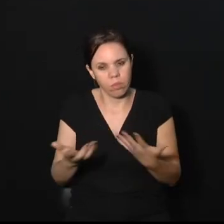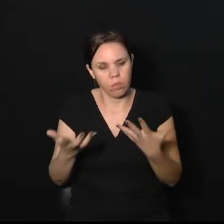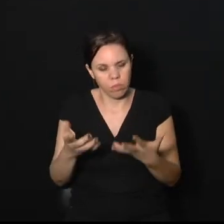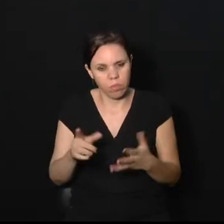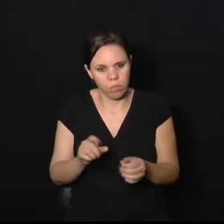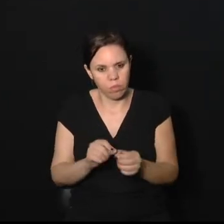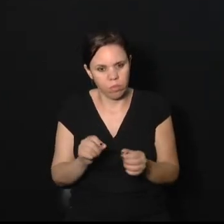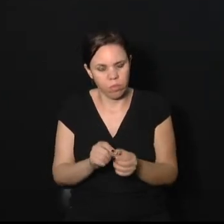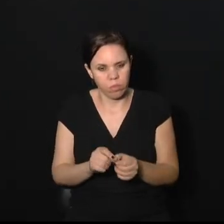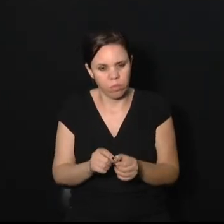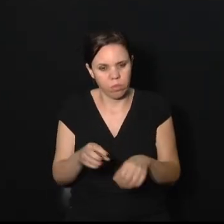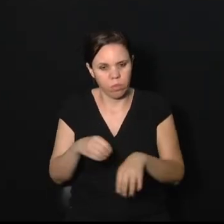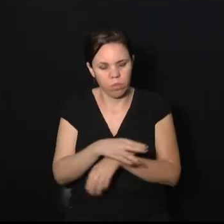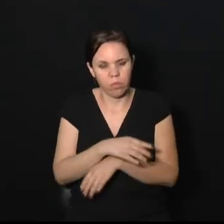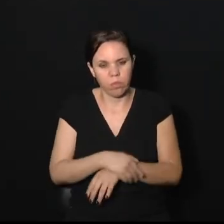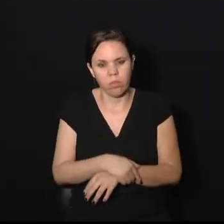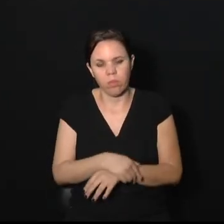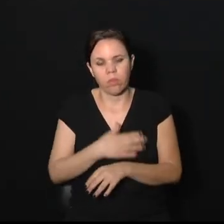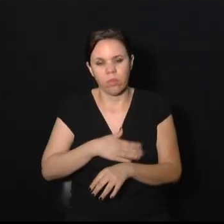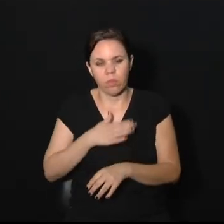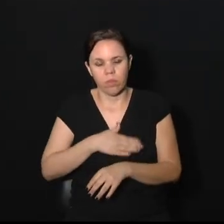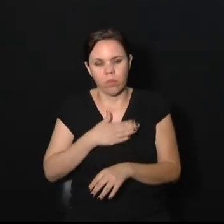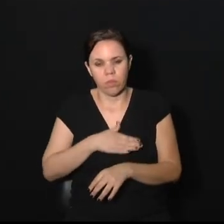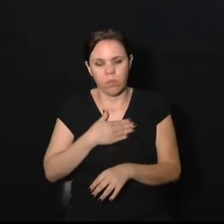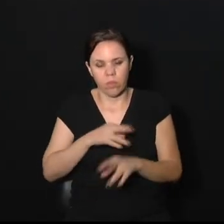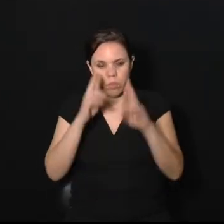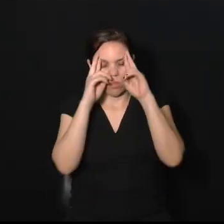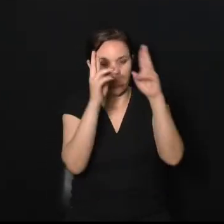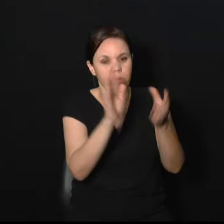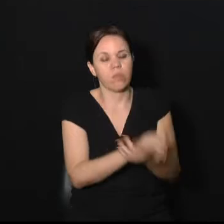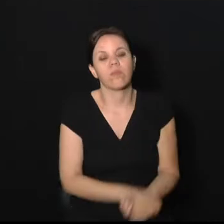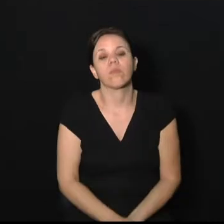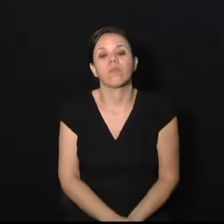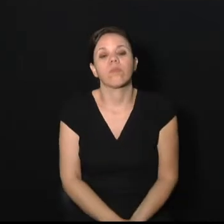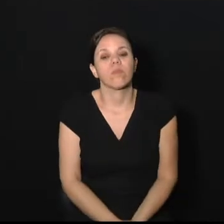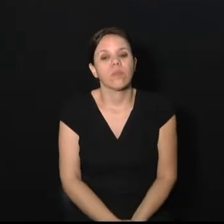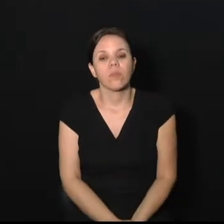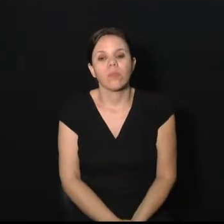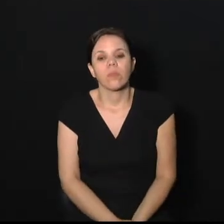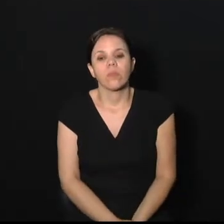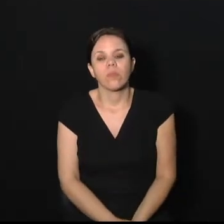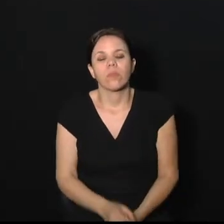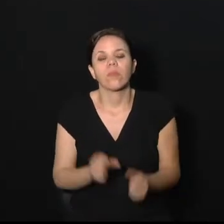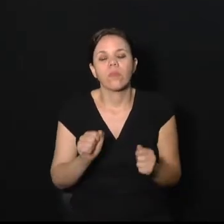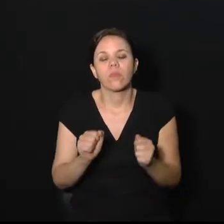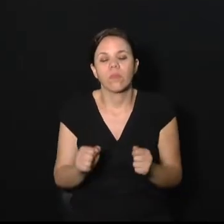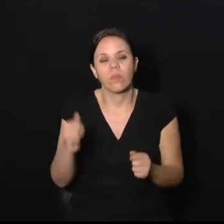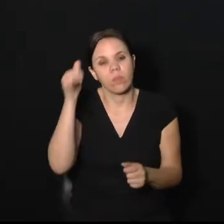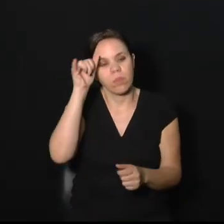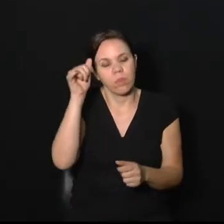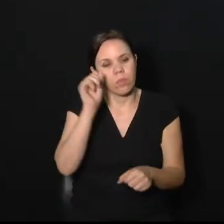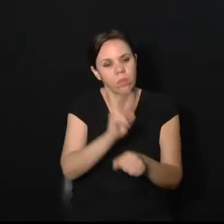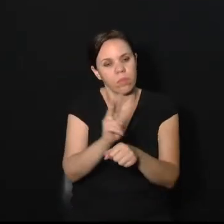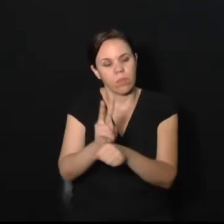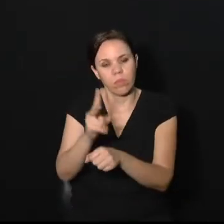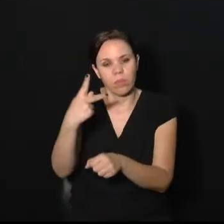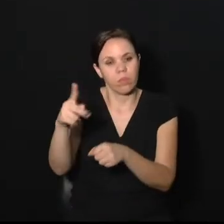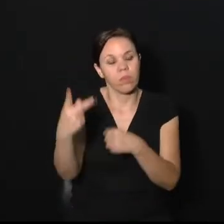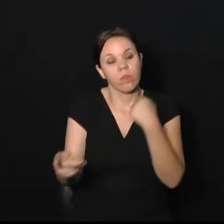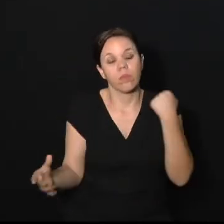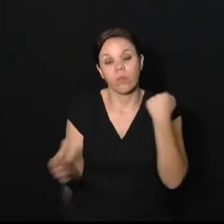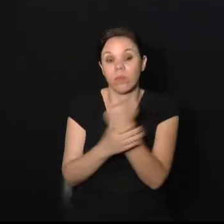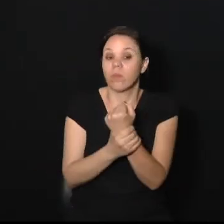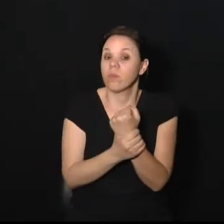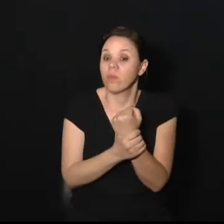tem de passar uma tranquilidade em relação ao te respeito, né, e como que eu posso evitar e cuidar muito mais da sua segurança de